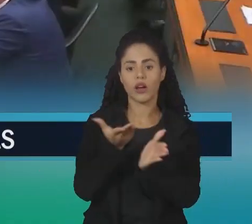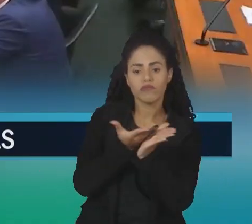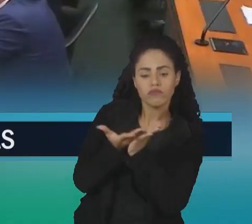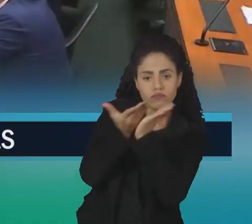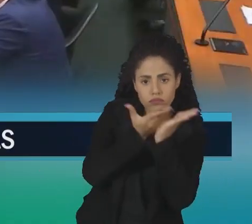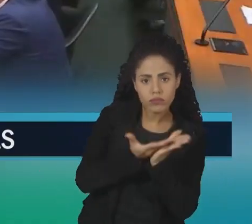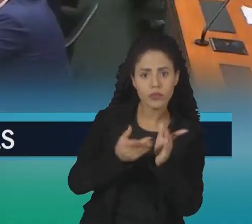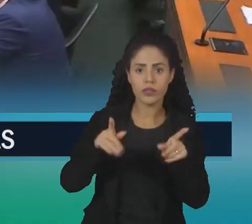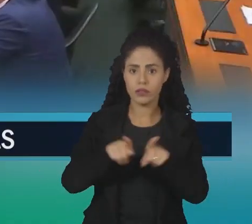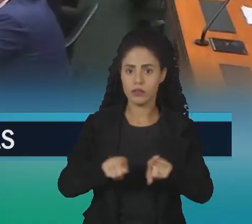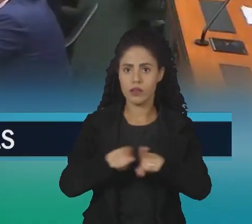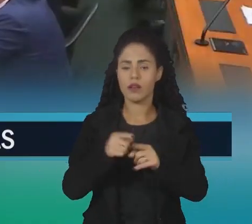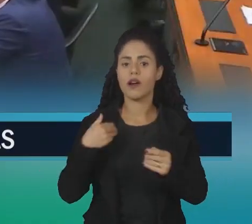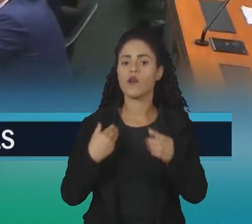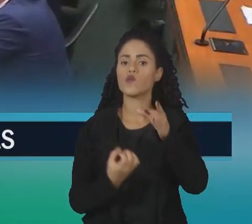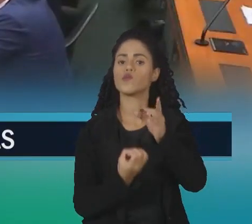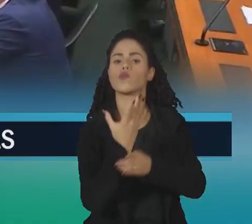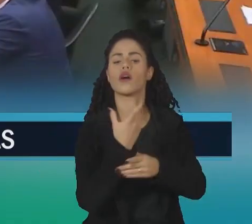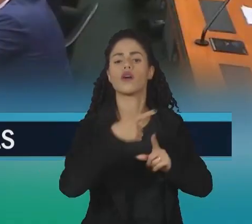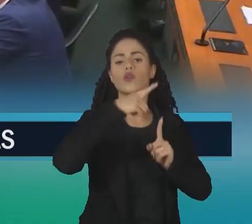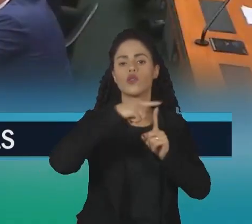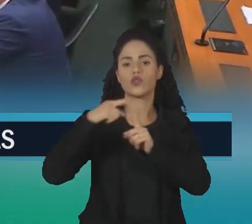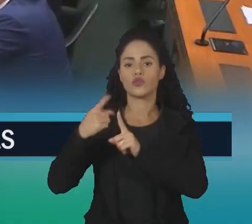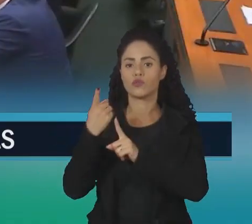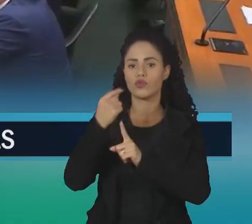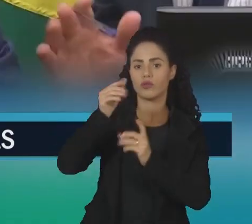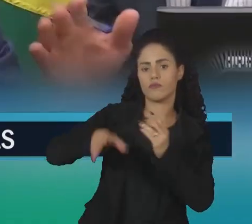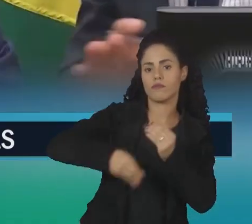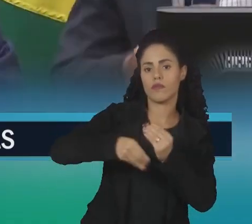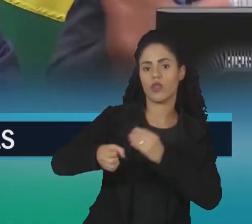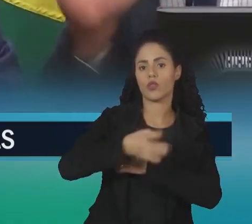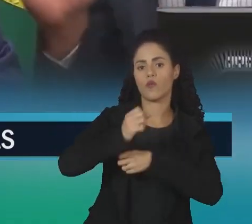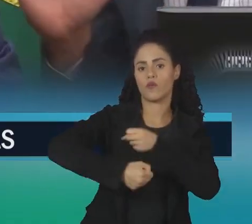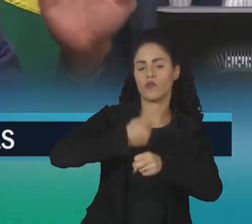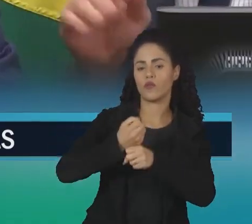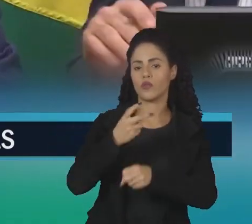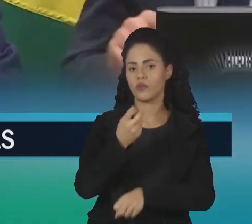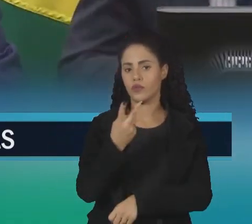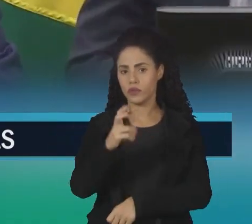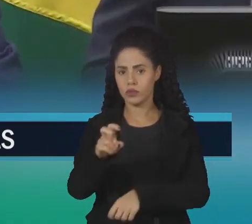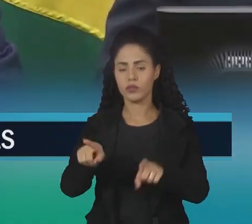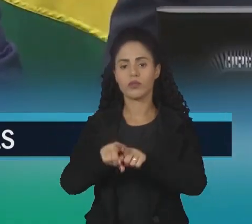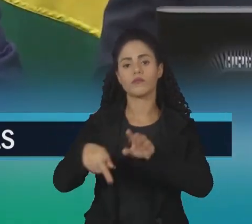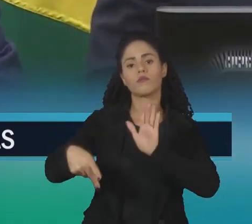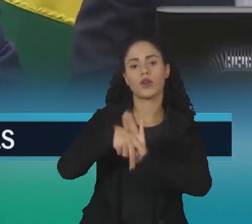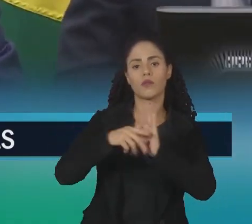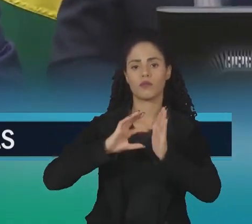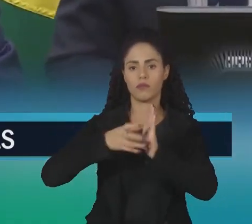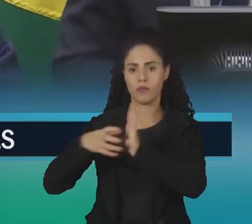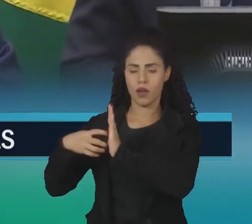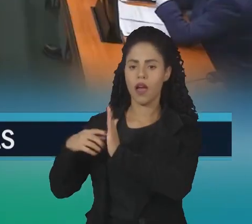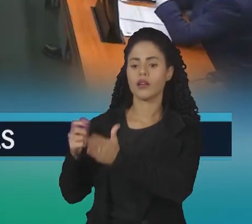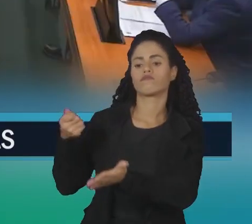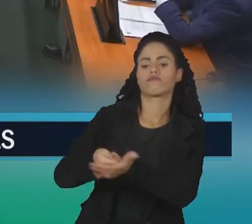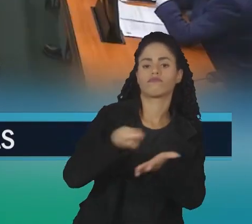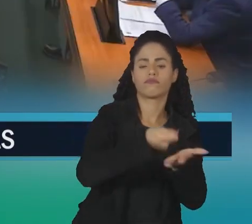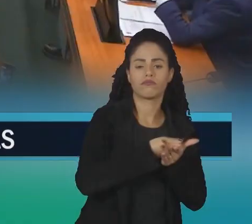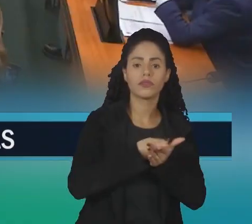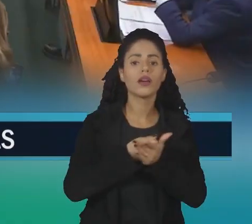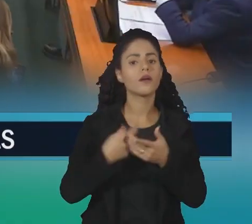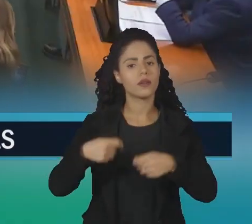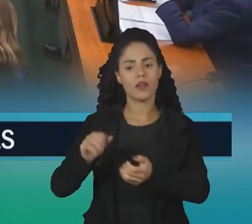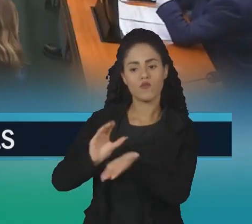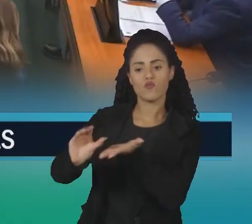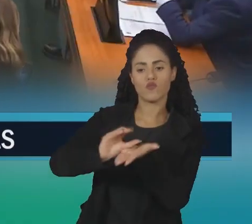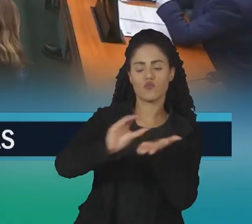também a criação de um novo tipo de emenda para o ano que vem. Seria a partidária, que teria repasse obrigatório e